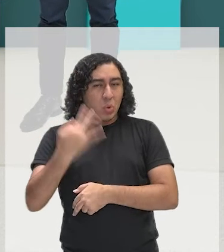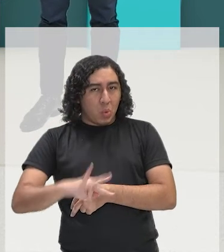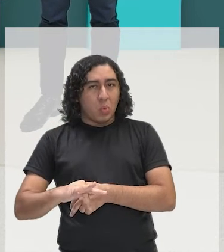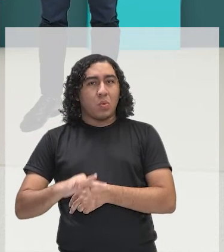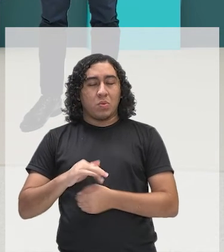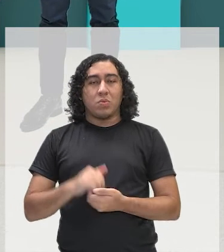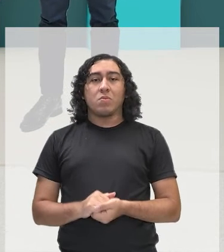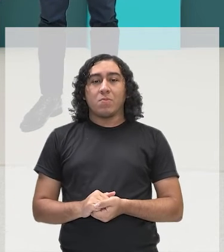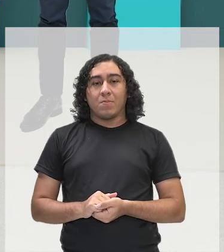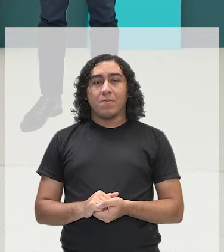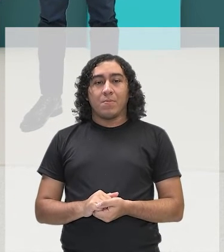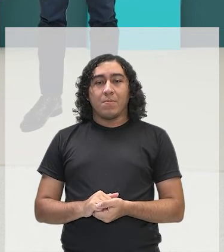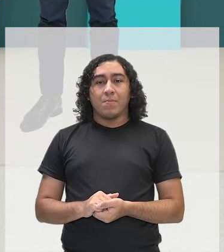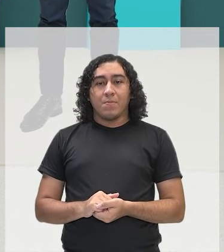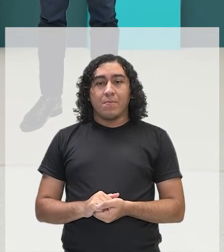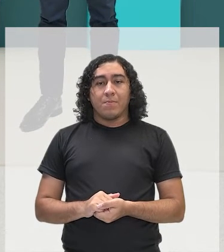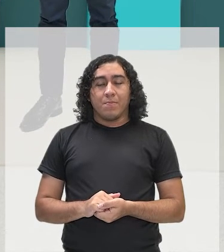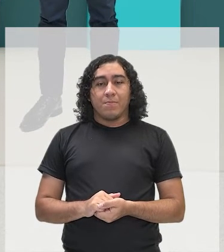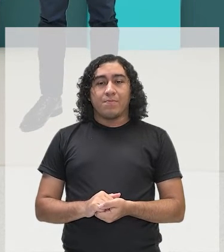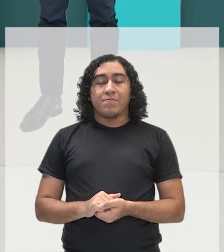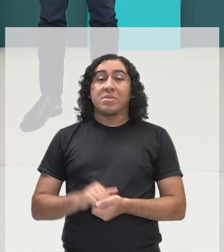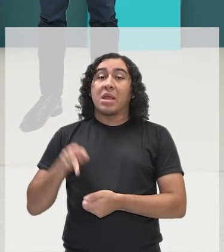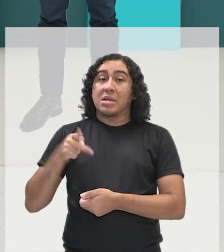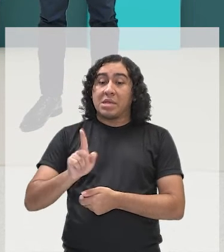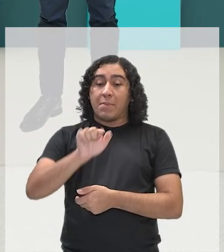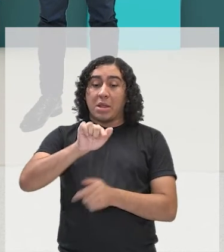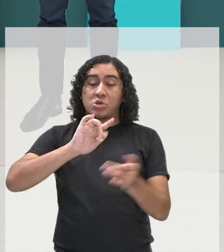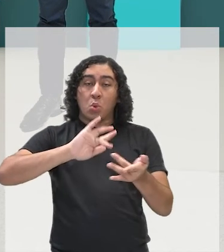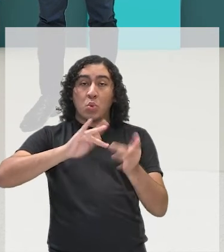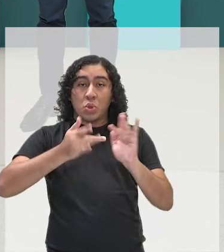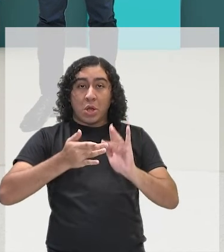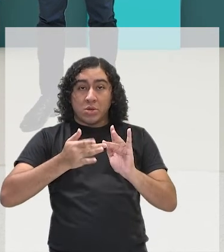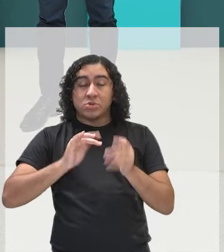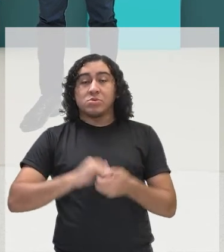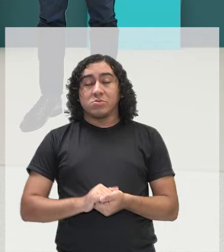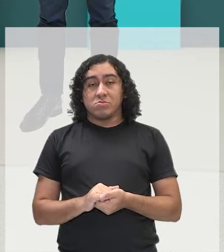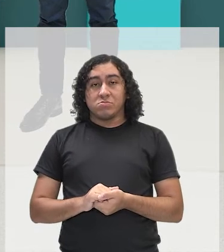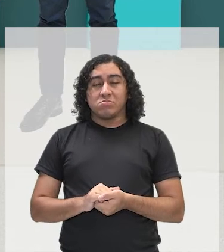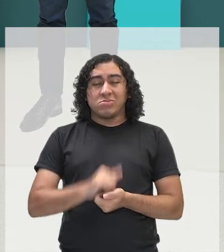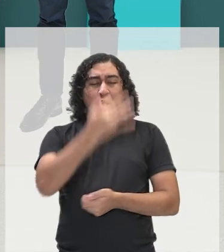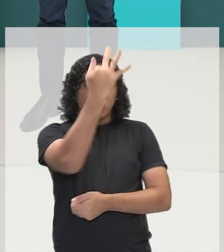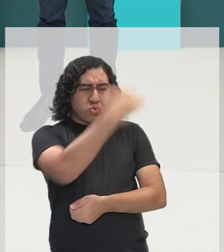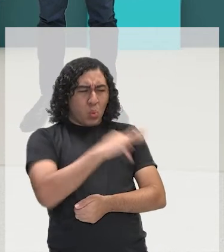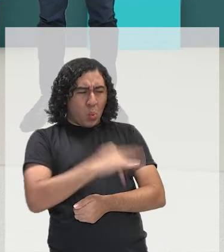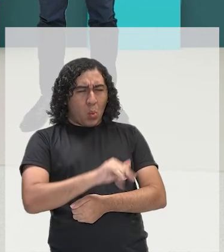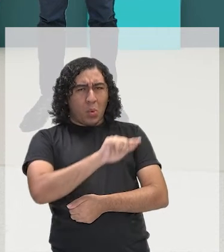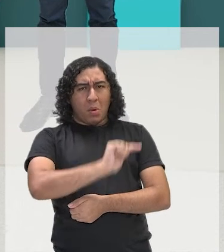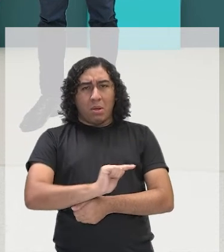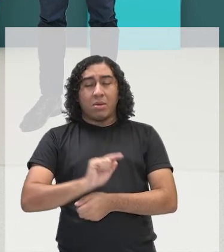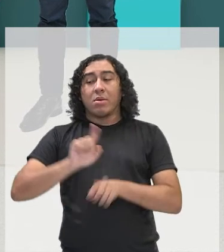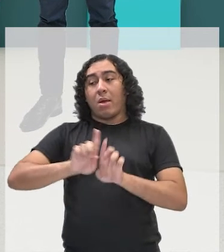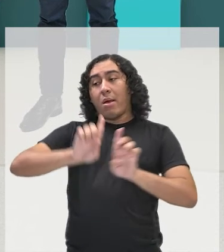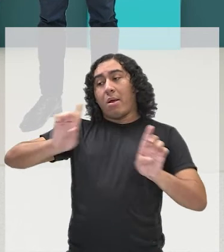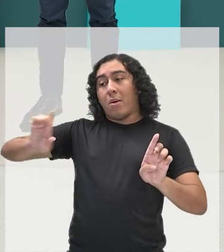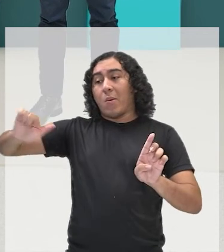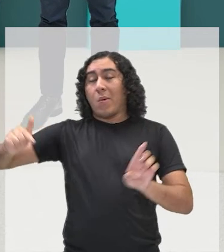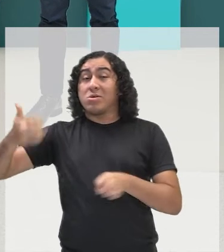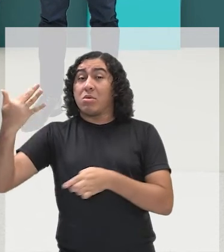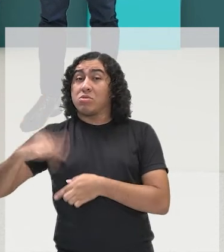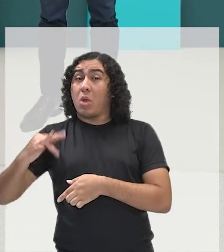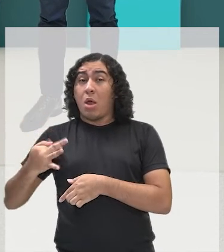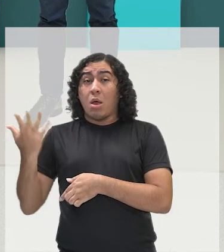muito aguda, tá certo? Ambos querem dizer a mesma coisa, relacionado sempre à dor. Então, pain é uma dor mais forte,